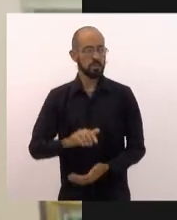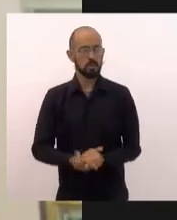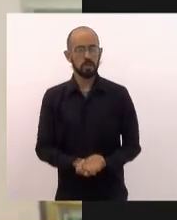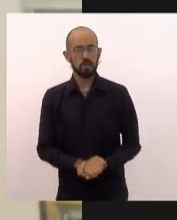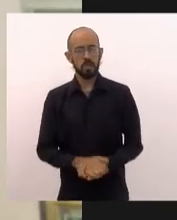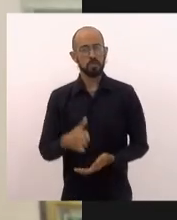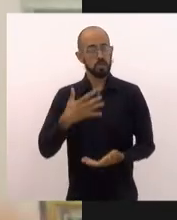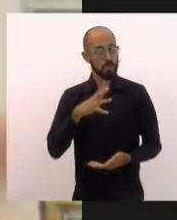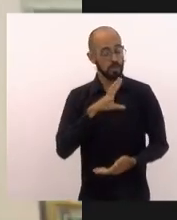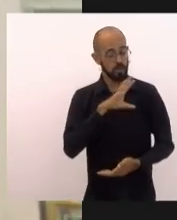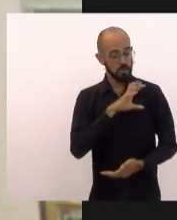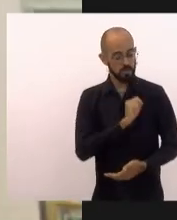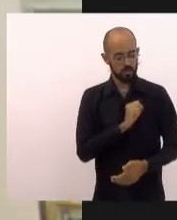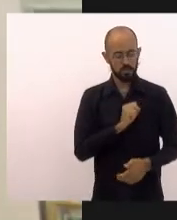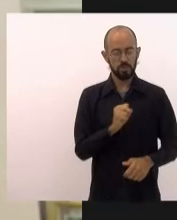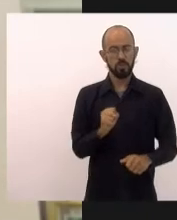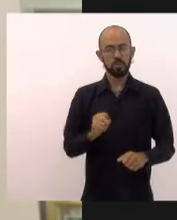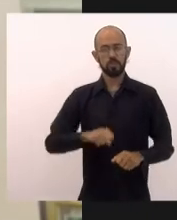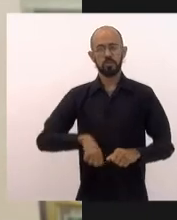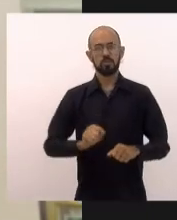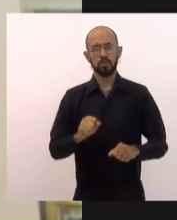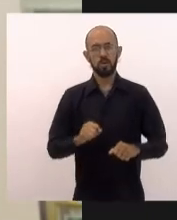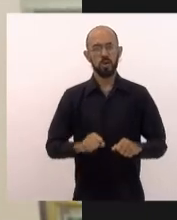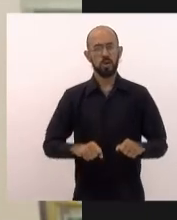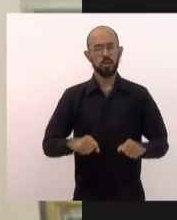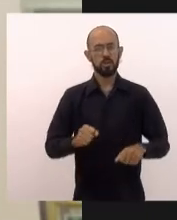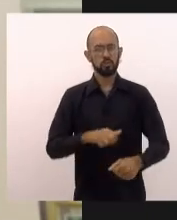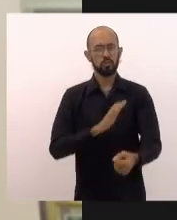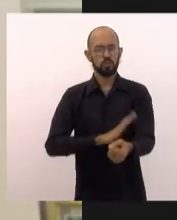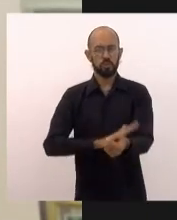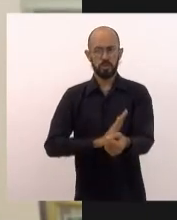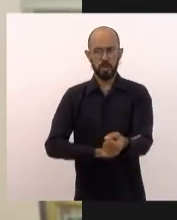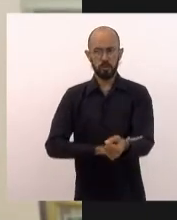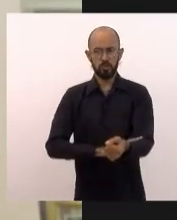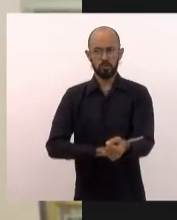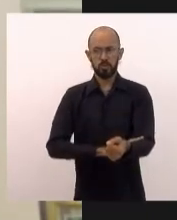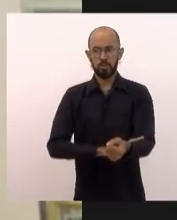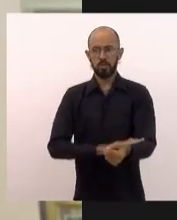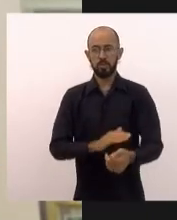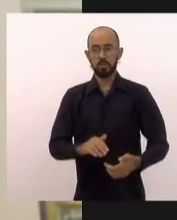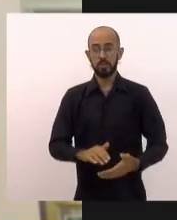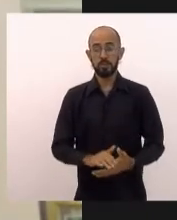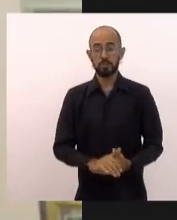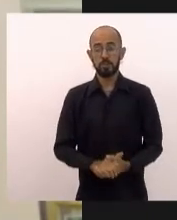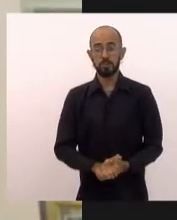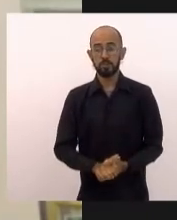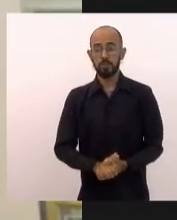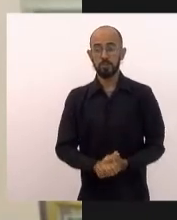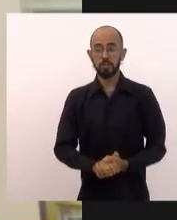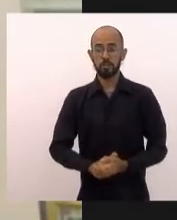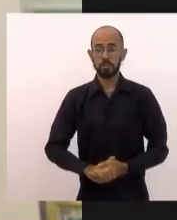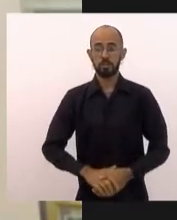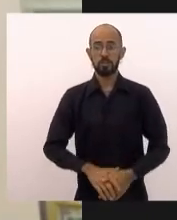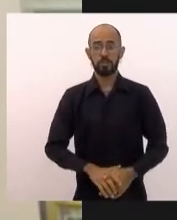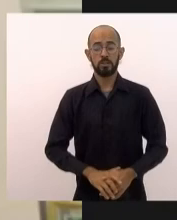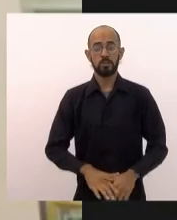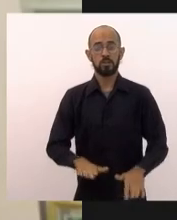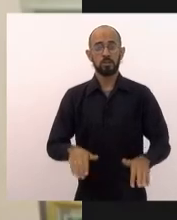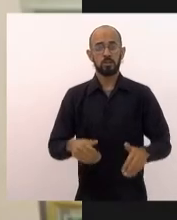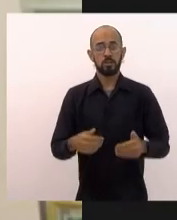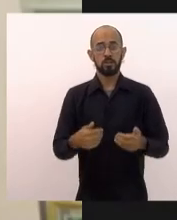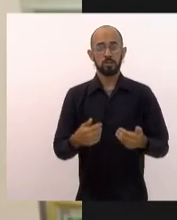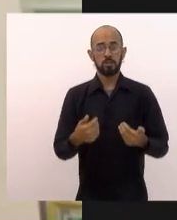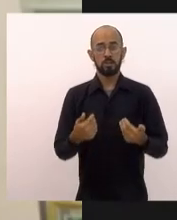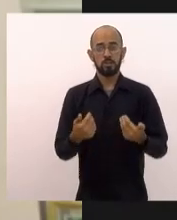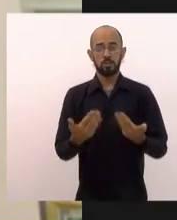adoram traficantes, são drogados, drogadiços, dependentes químicos, eu sei disso tudo. Eu sei que eles defendem traficante, não é diferente.